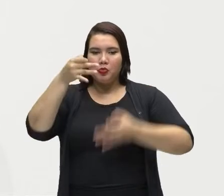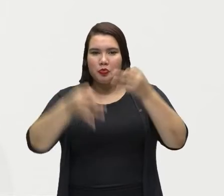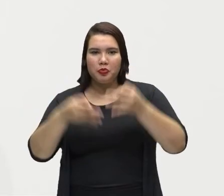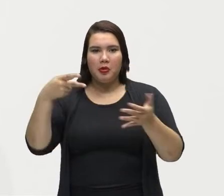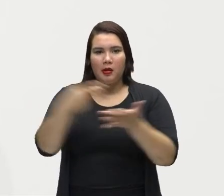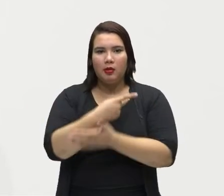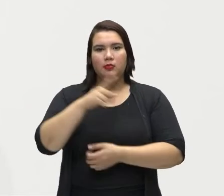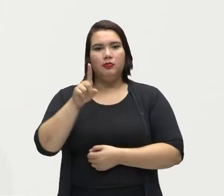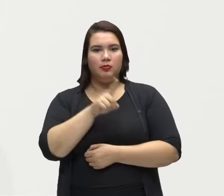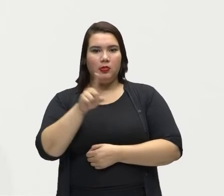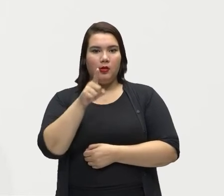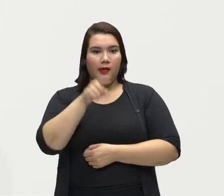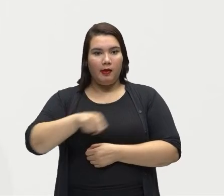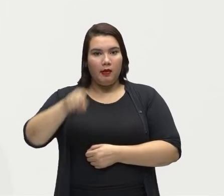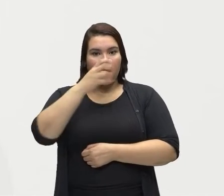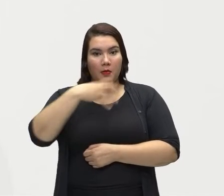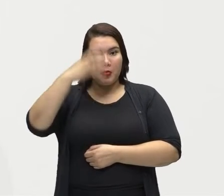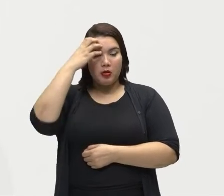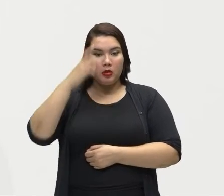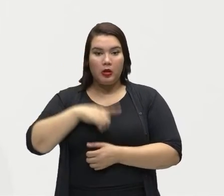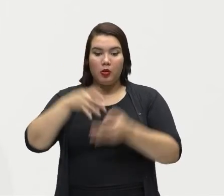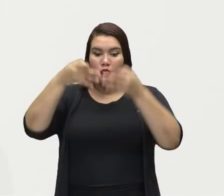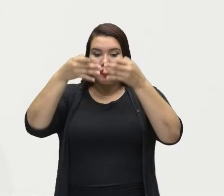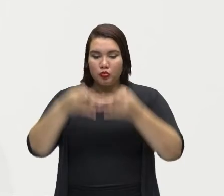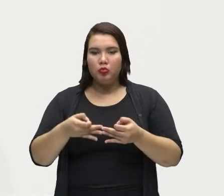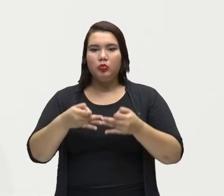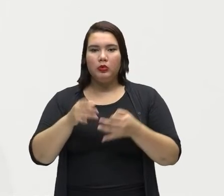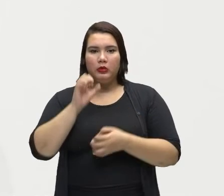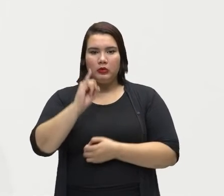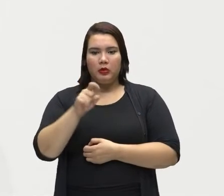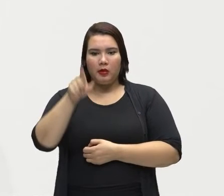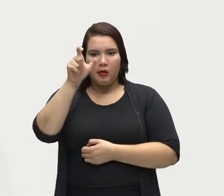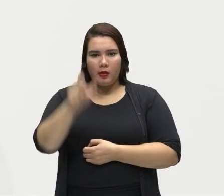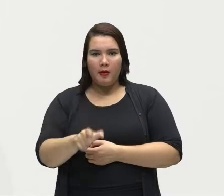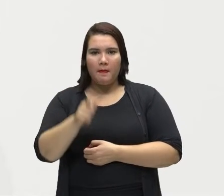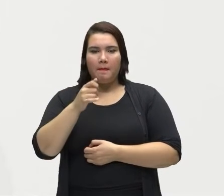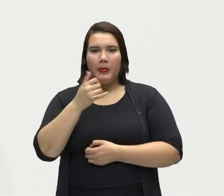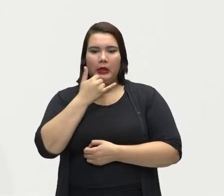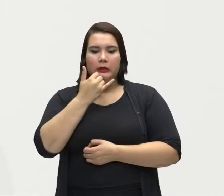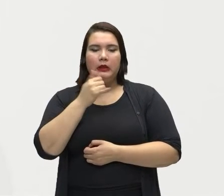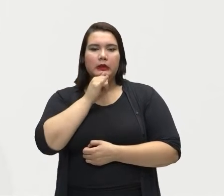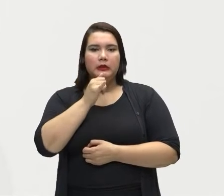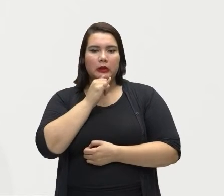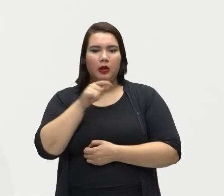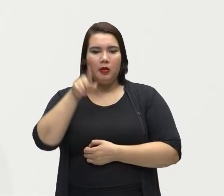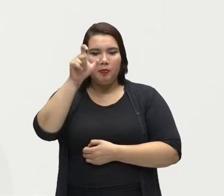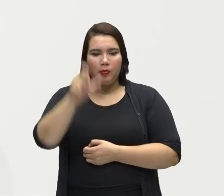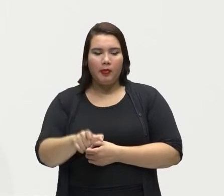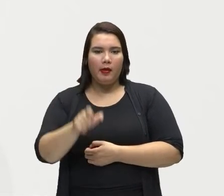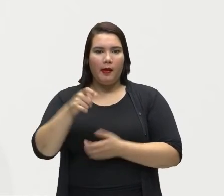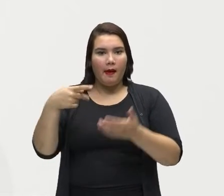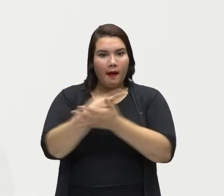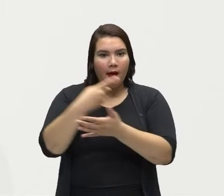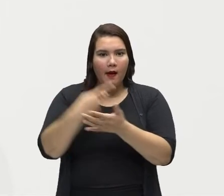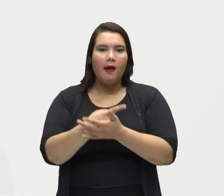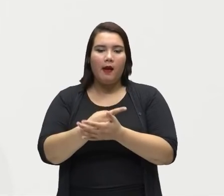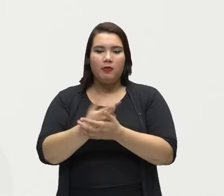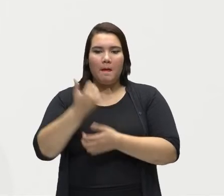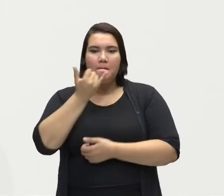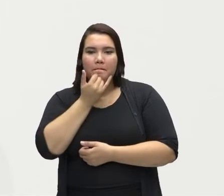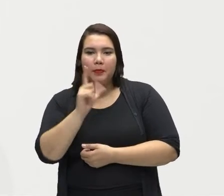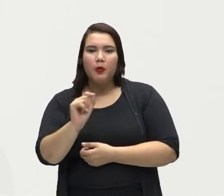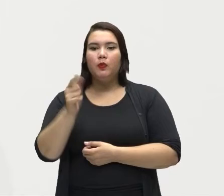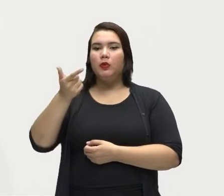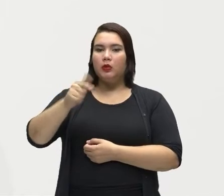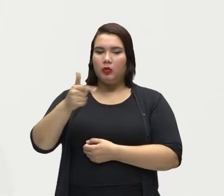imperador não perdoa ninguém que seja acusado de injusto. Olha que interessante, a aplicação da justiça